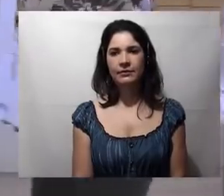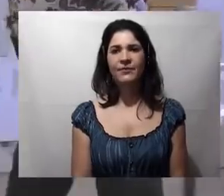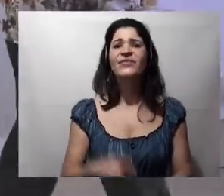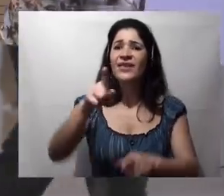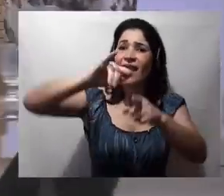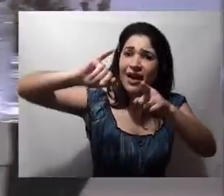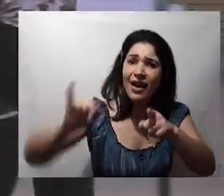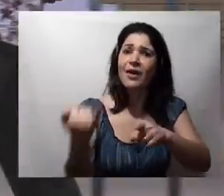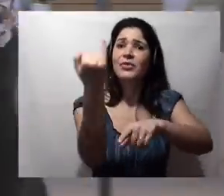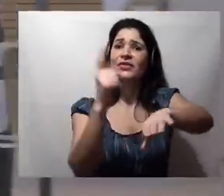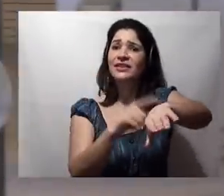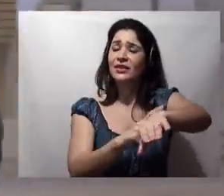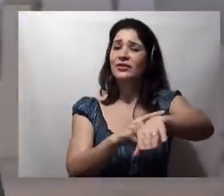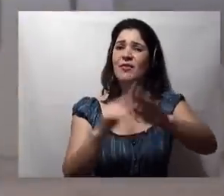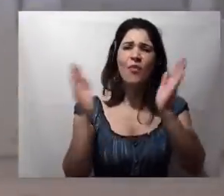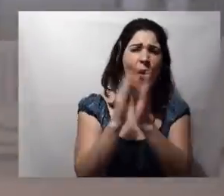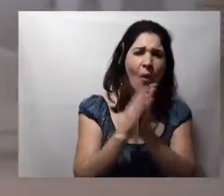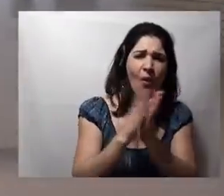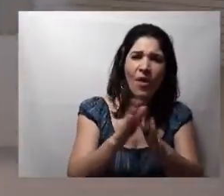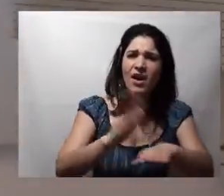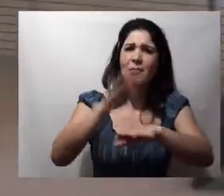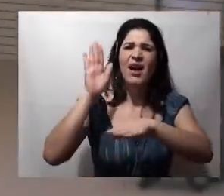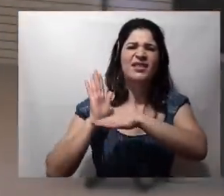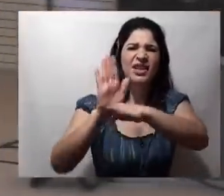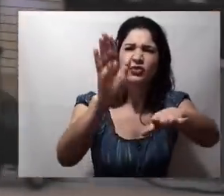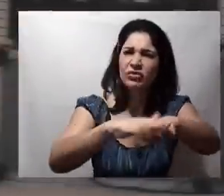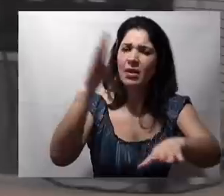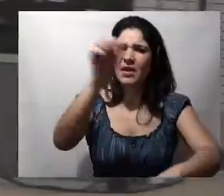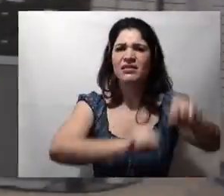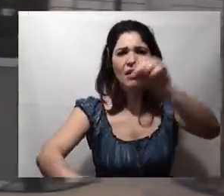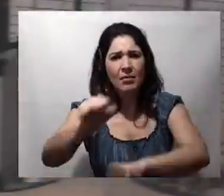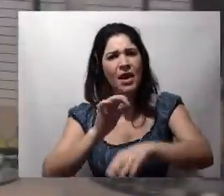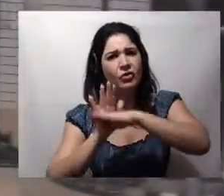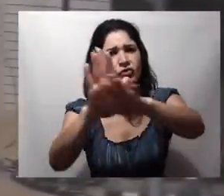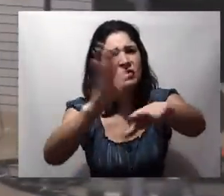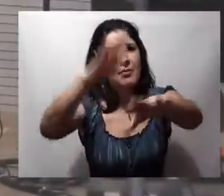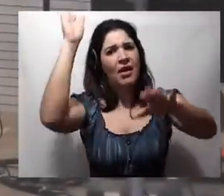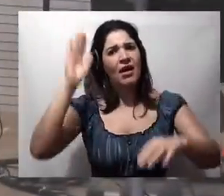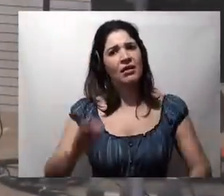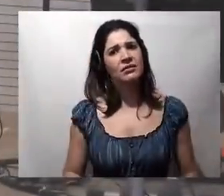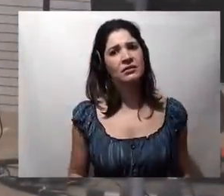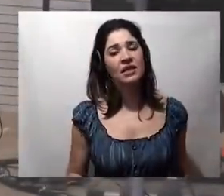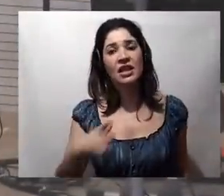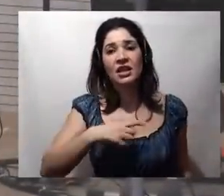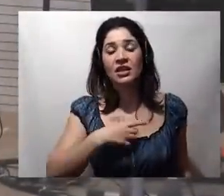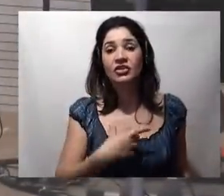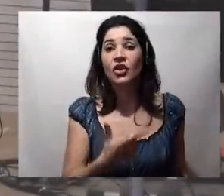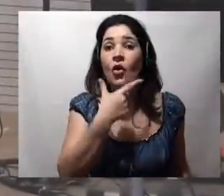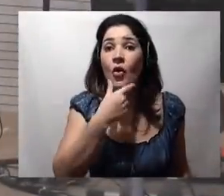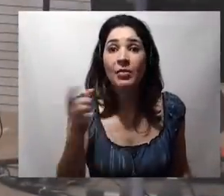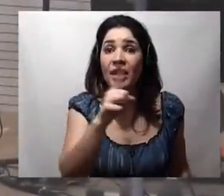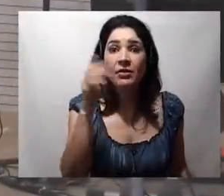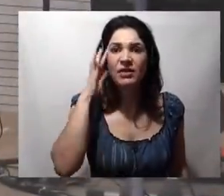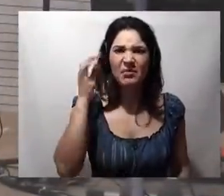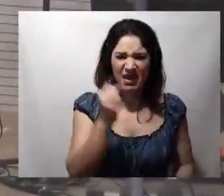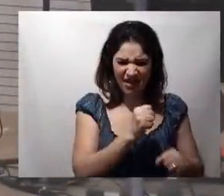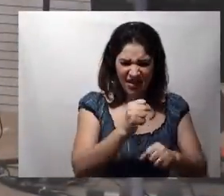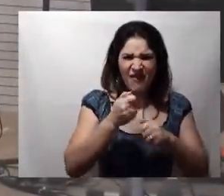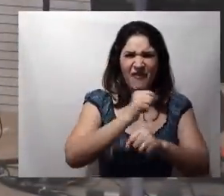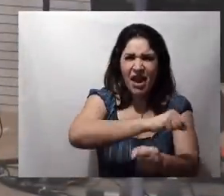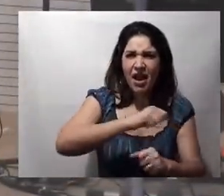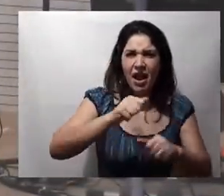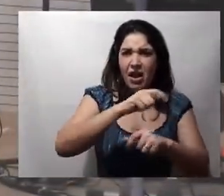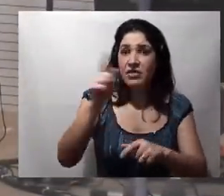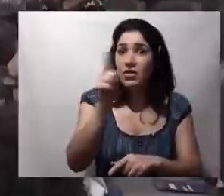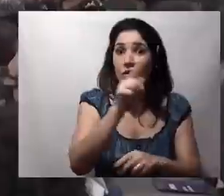a direita mais serve mais e glória a deus tem uns homem aqui da igreja que eles nem sabia o que que era rodo aleluia lava o banheiro